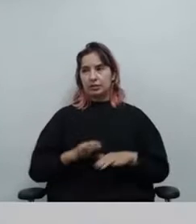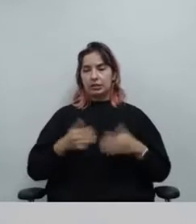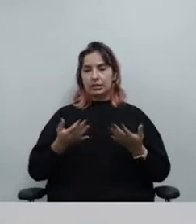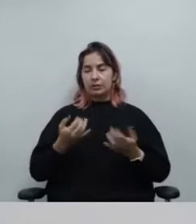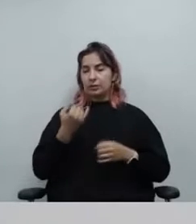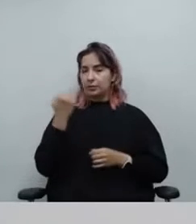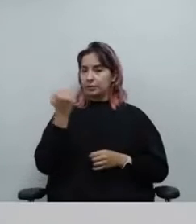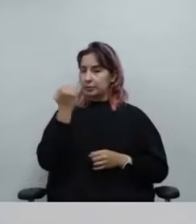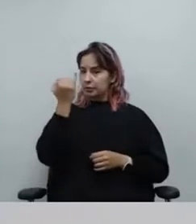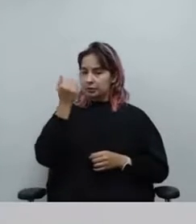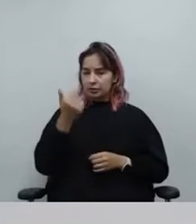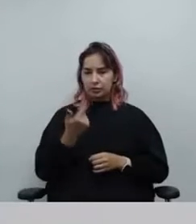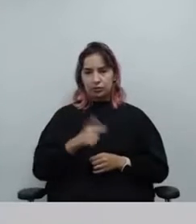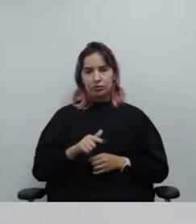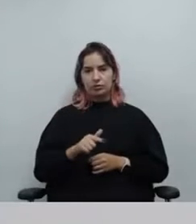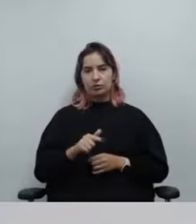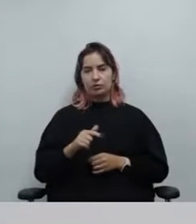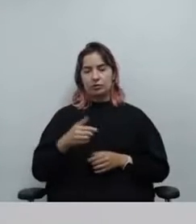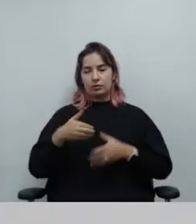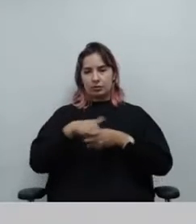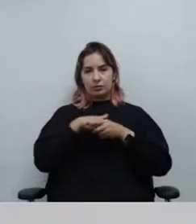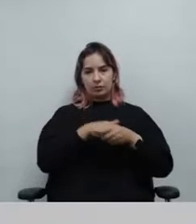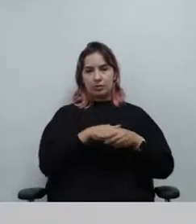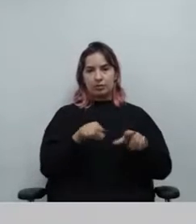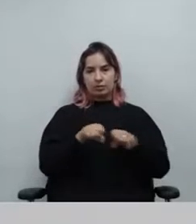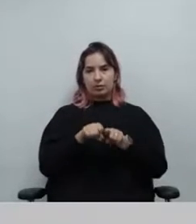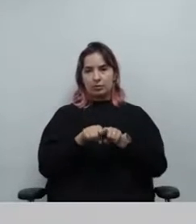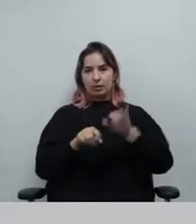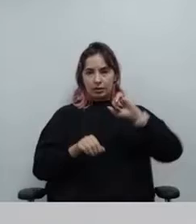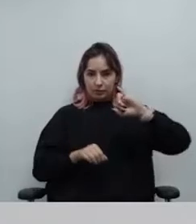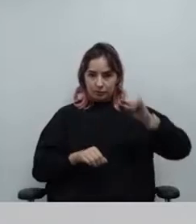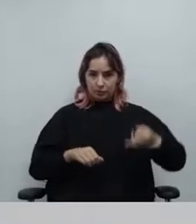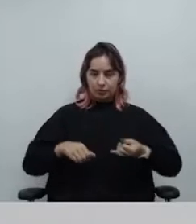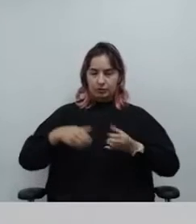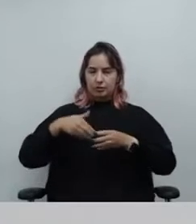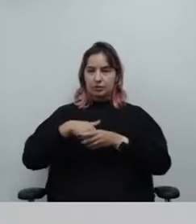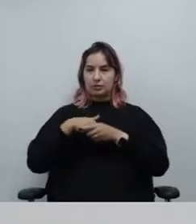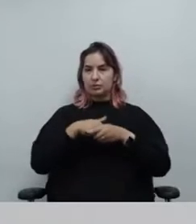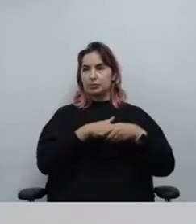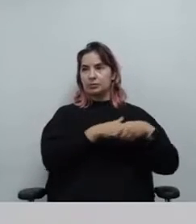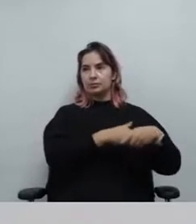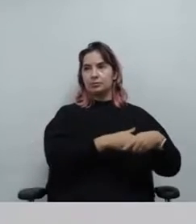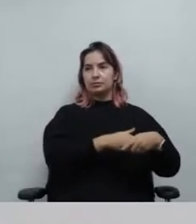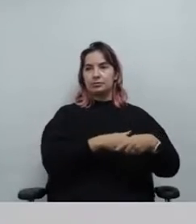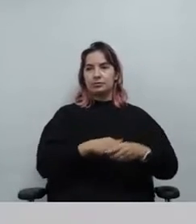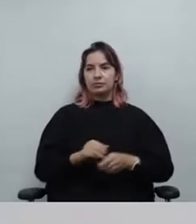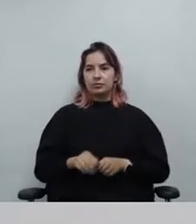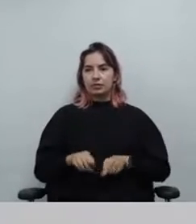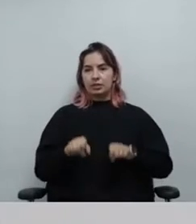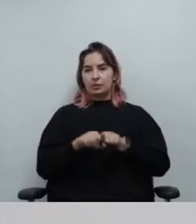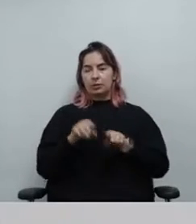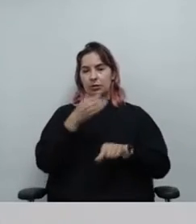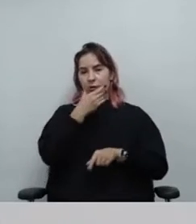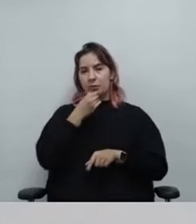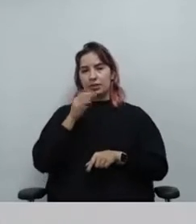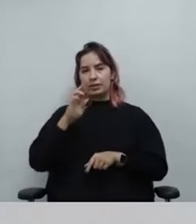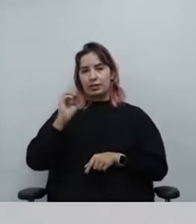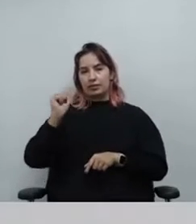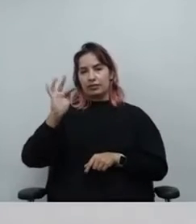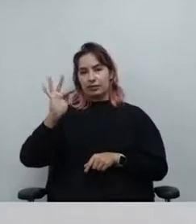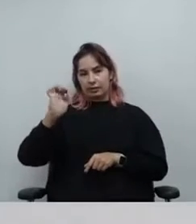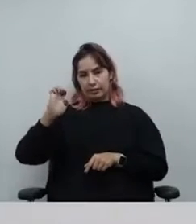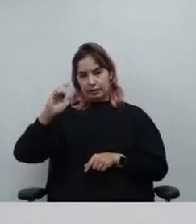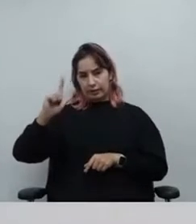muito rico, mais uma vez, deixar esse cumprimento e aproveitar para saudar aqui, nessa oportunidade também, conselheiro Rafael Português,